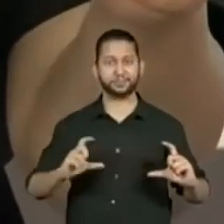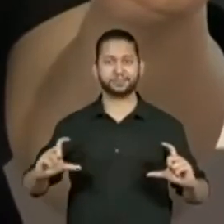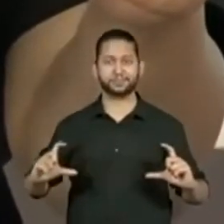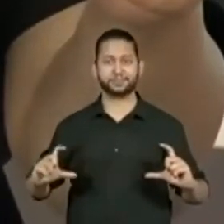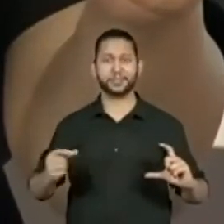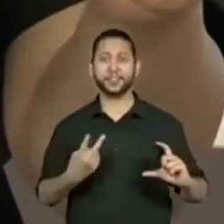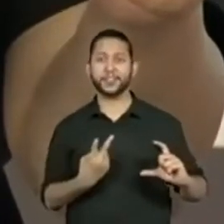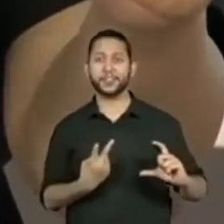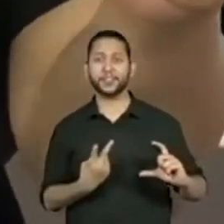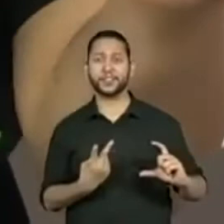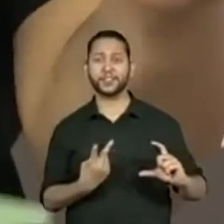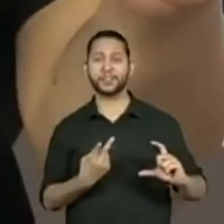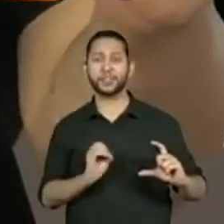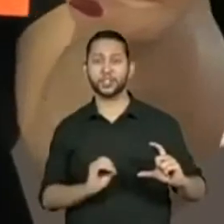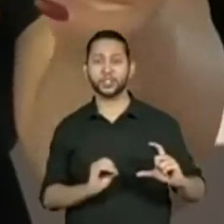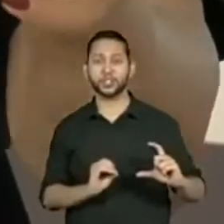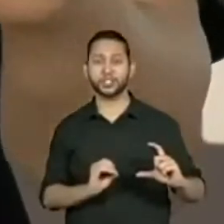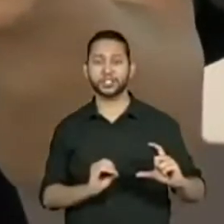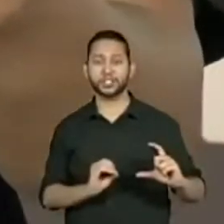20